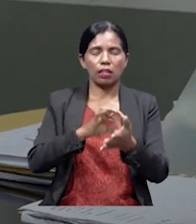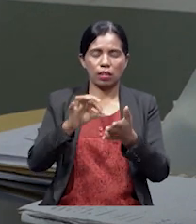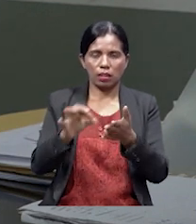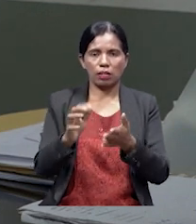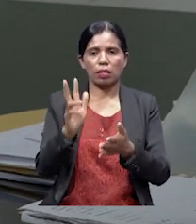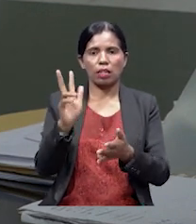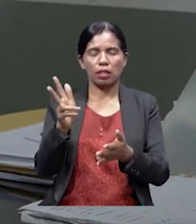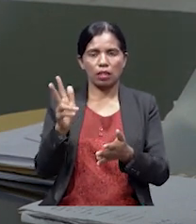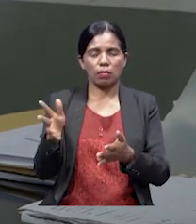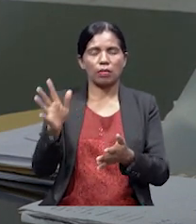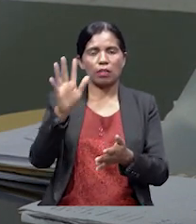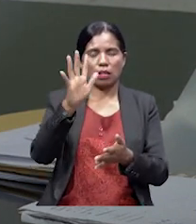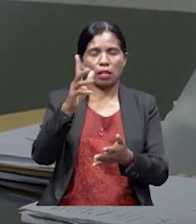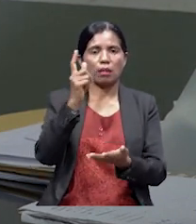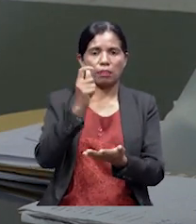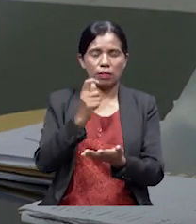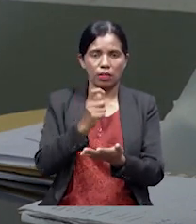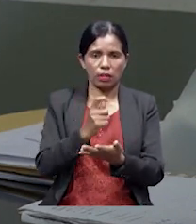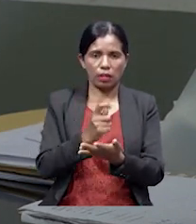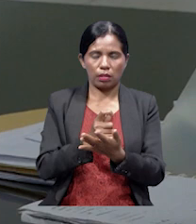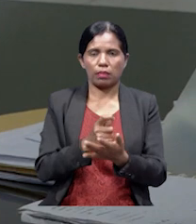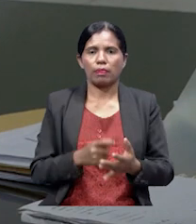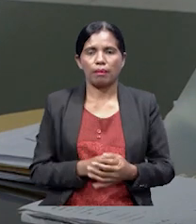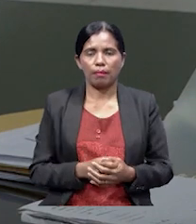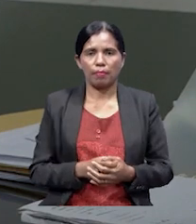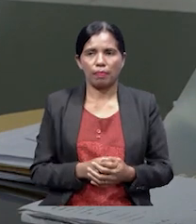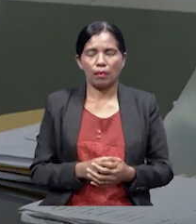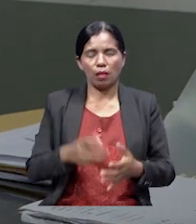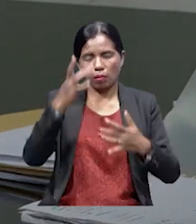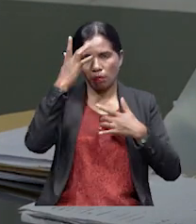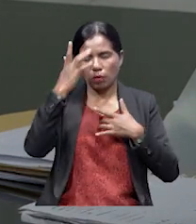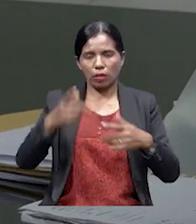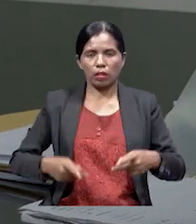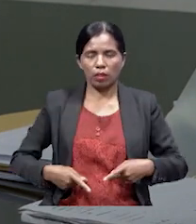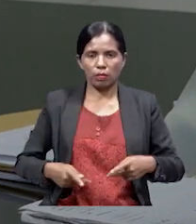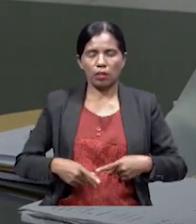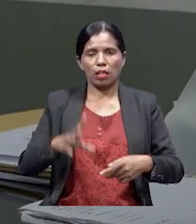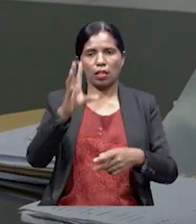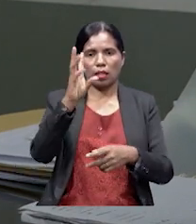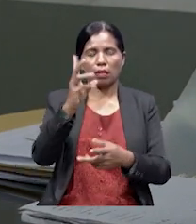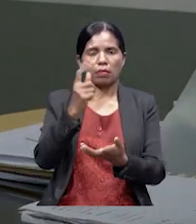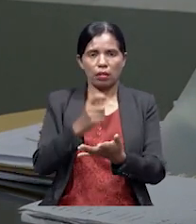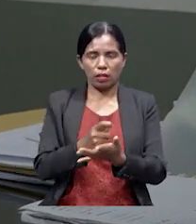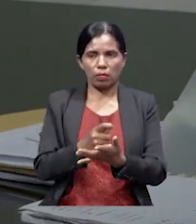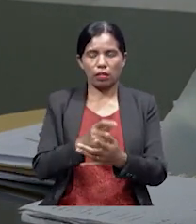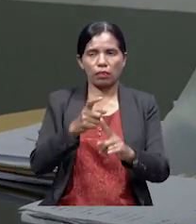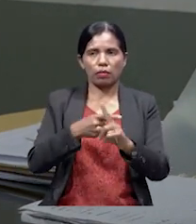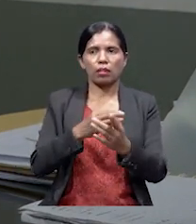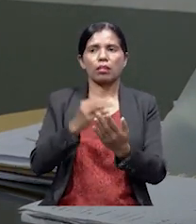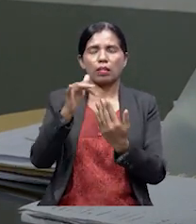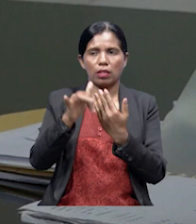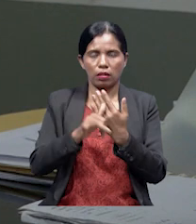35.977 nega agora konaba moras diarrea kami resista iya 6.002 ne iya bulan janeiro tomai